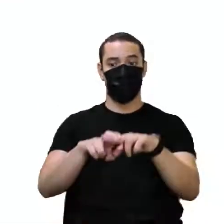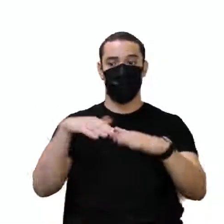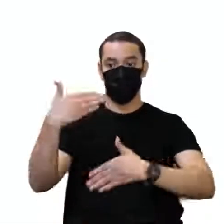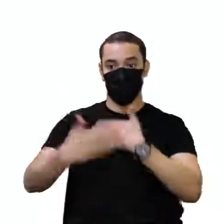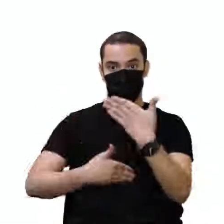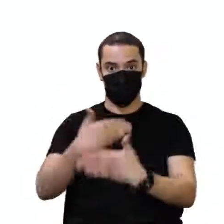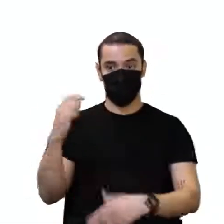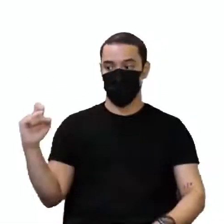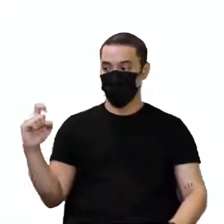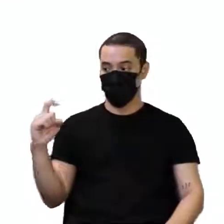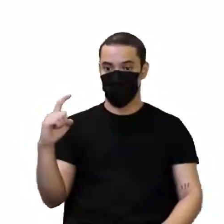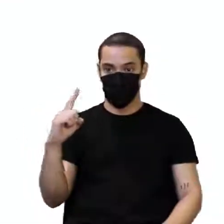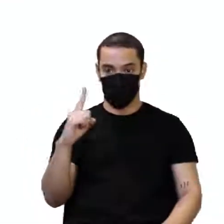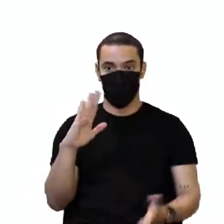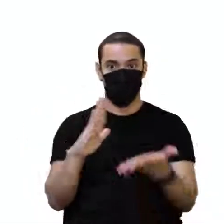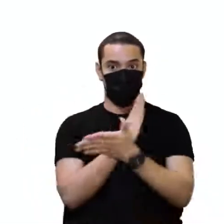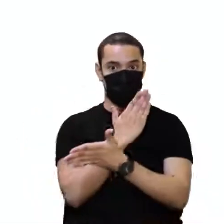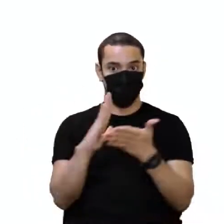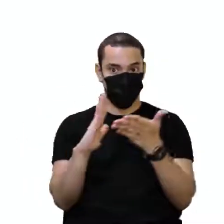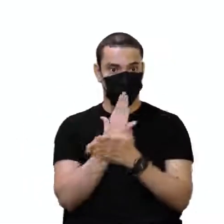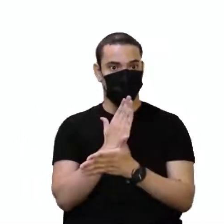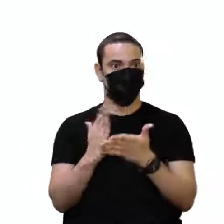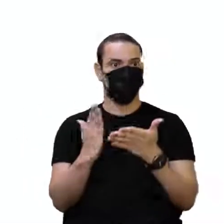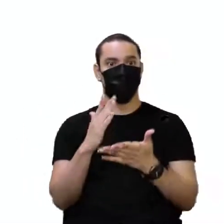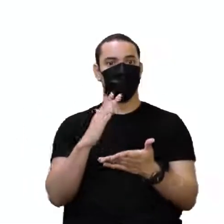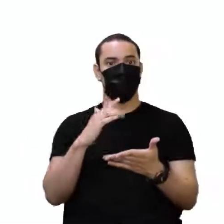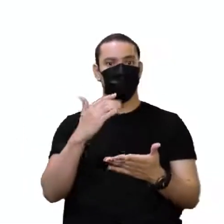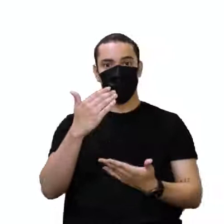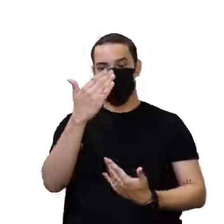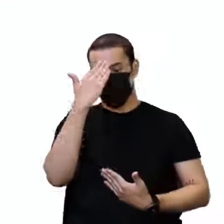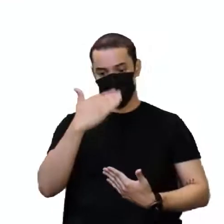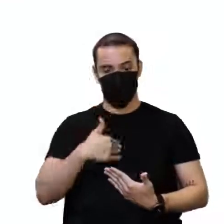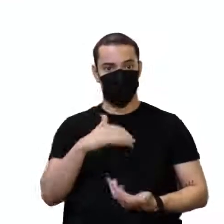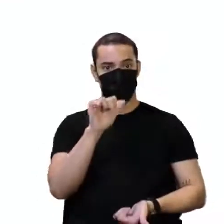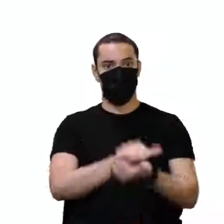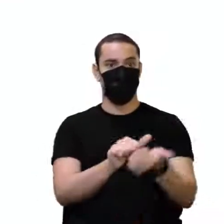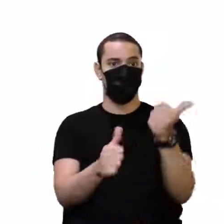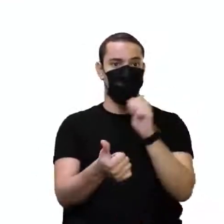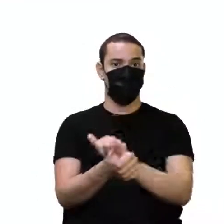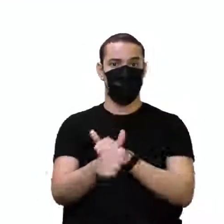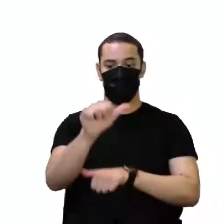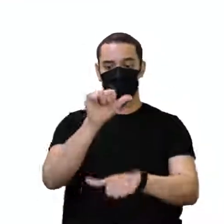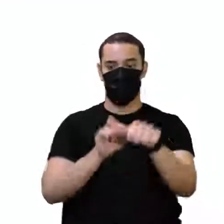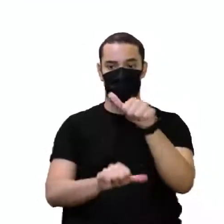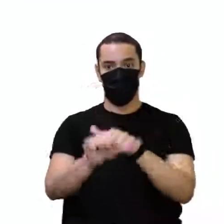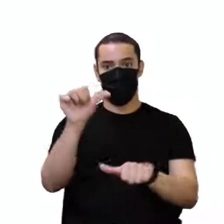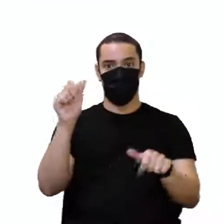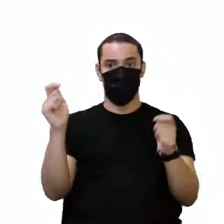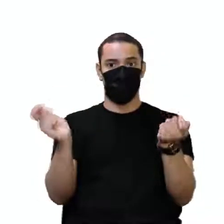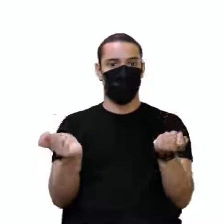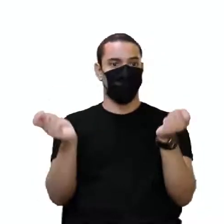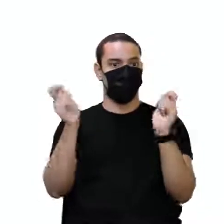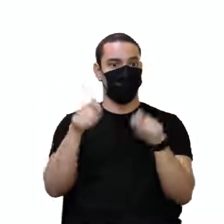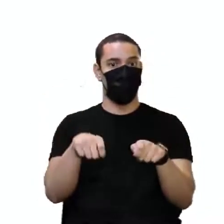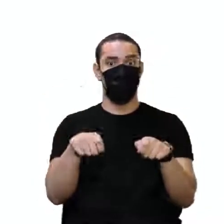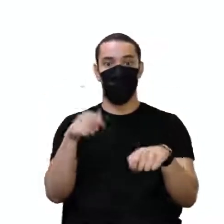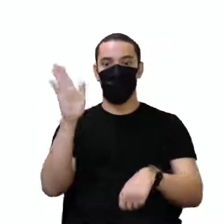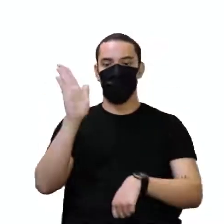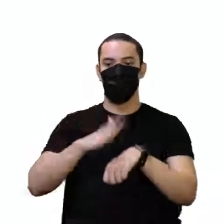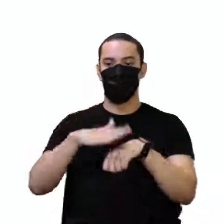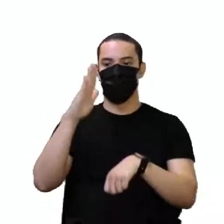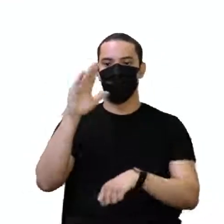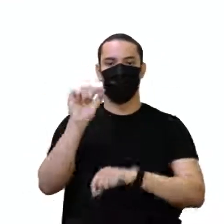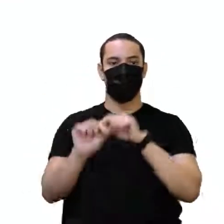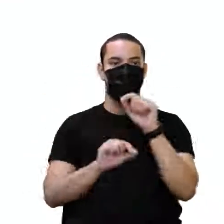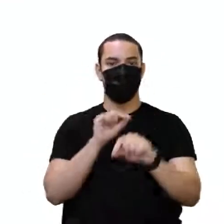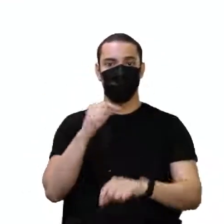processo evolutivo, alguns organismos sofreram transformações que lhes possibilitaram maiores